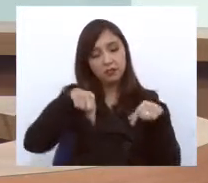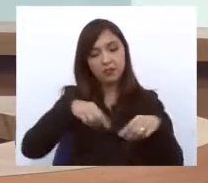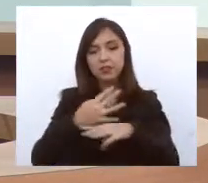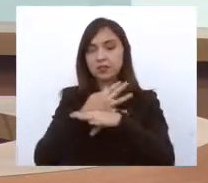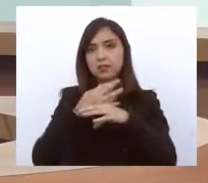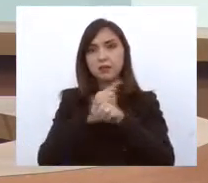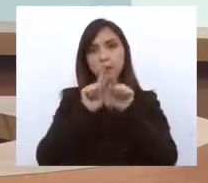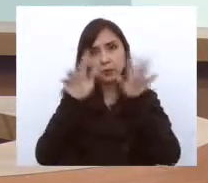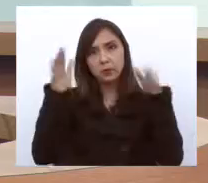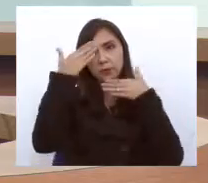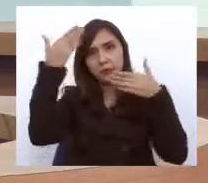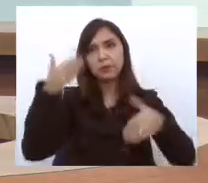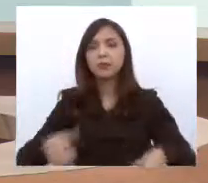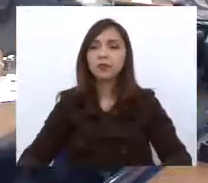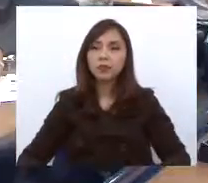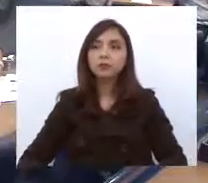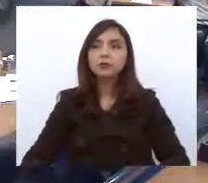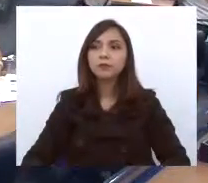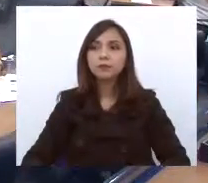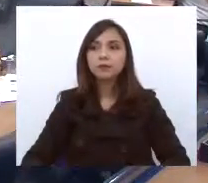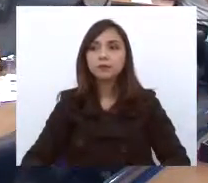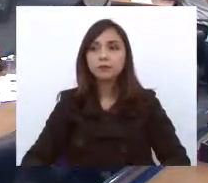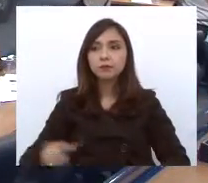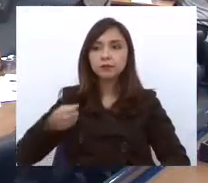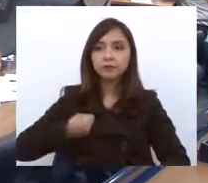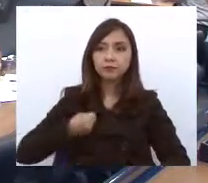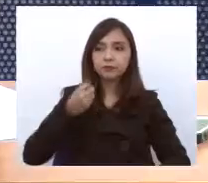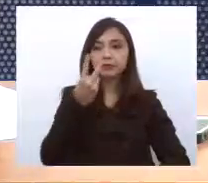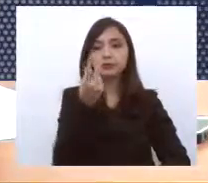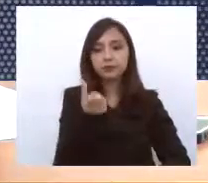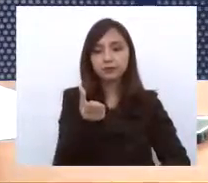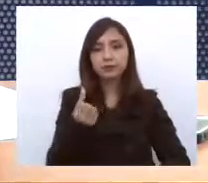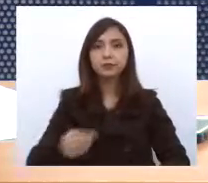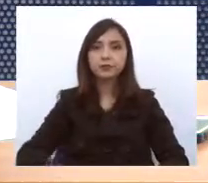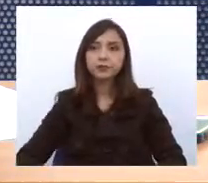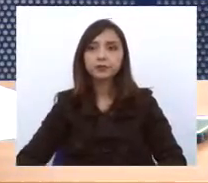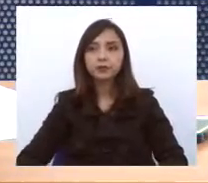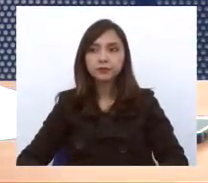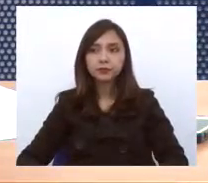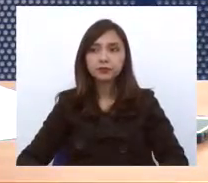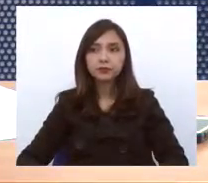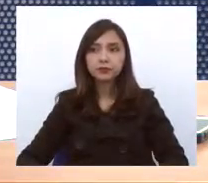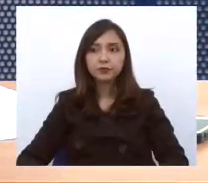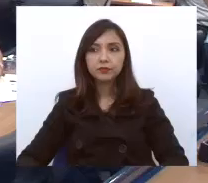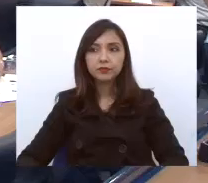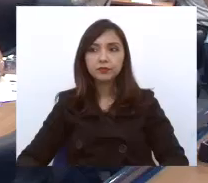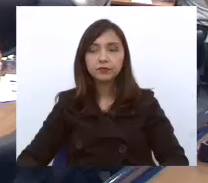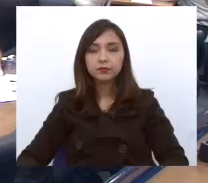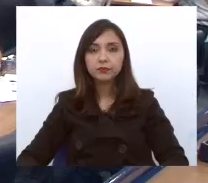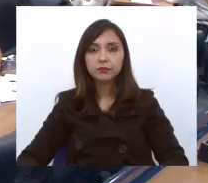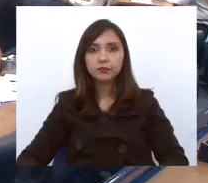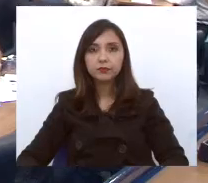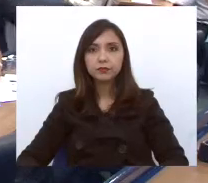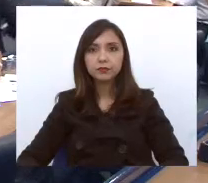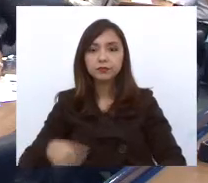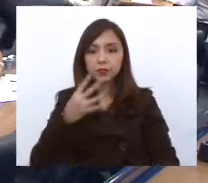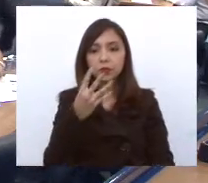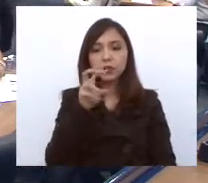de Guarulhos. Muito obrigado. Item 26, senhor secretário, para leitura. Leitura e deliberação do projeto de